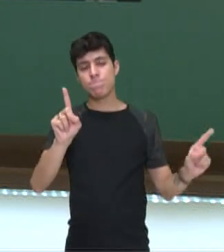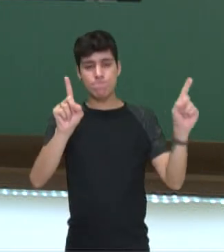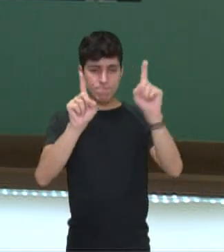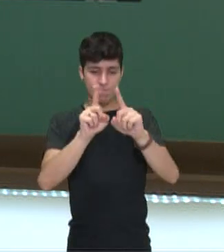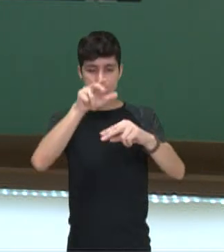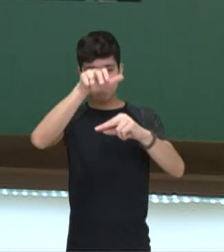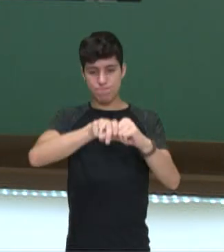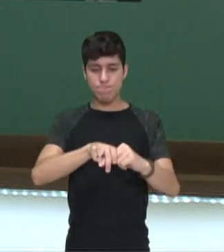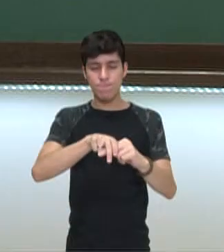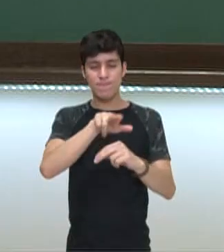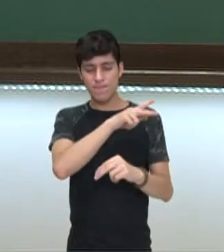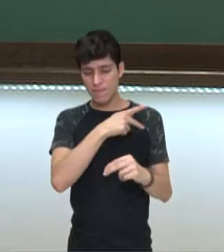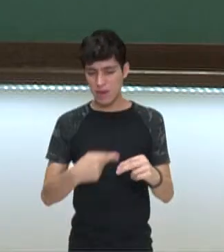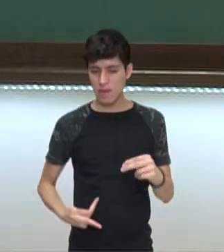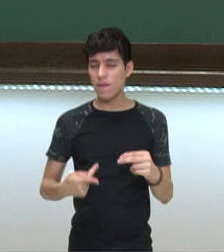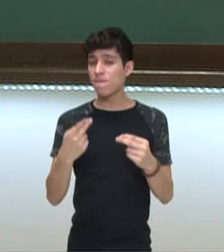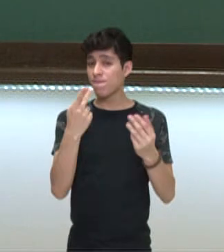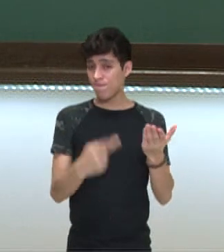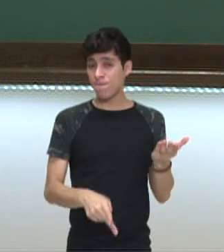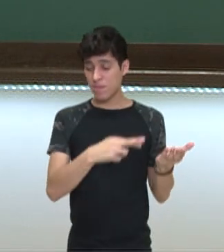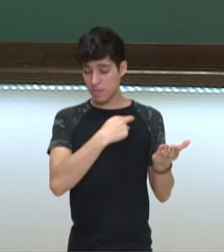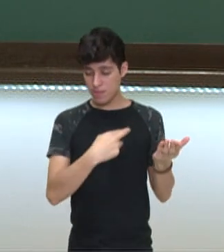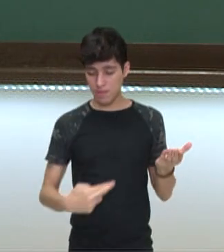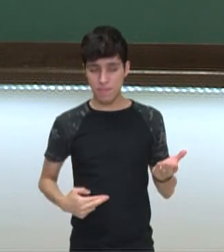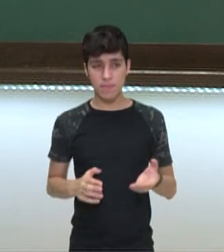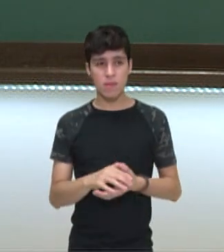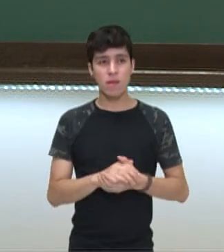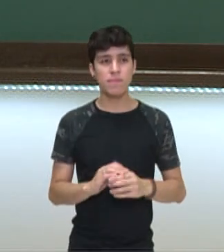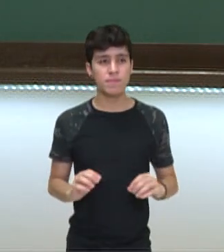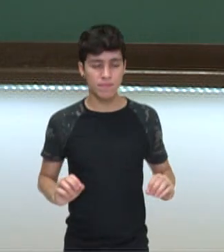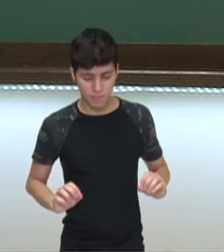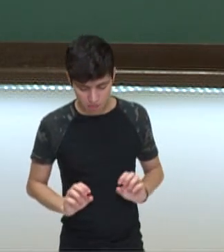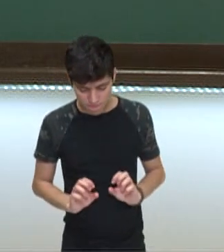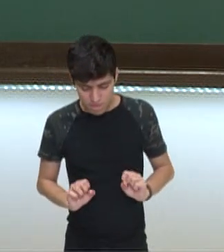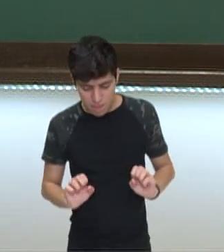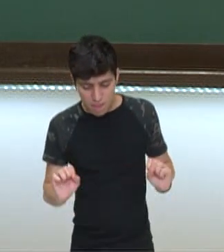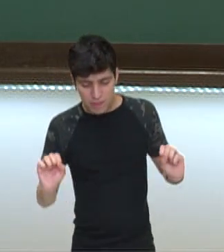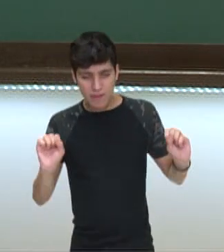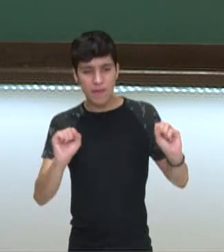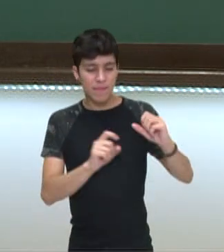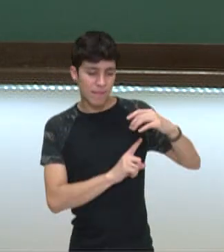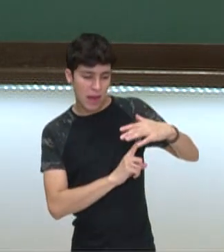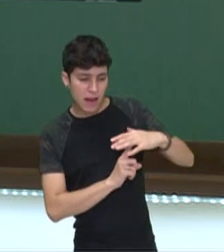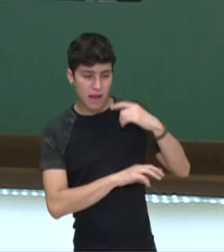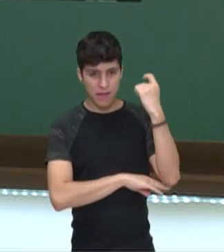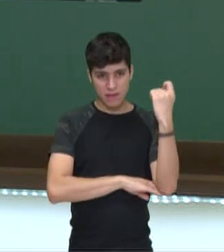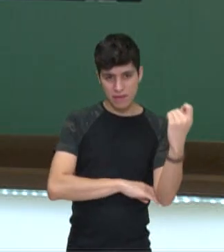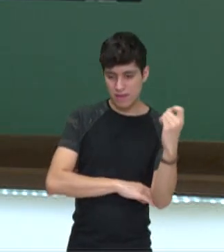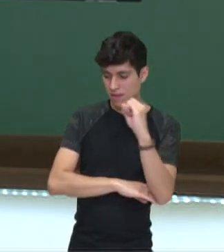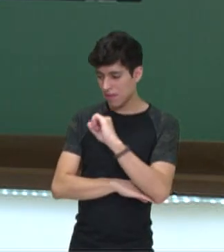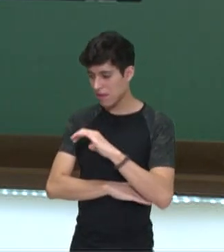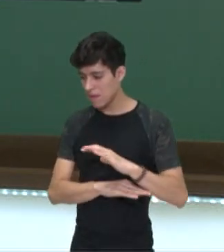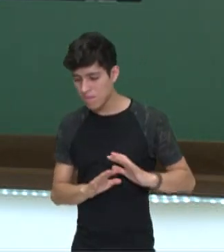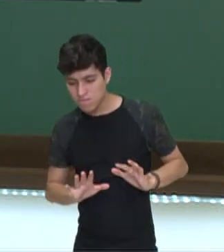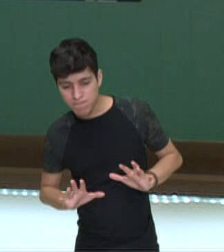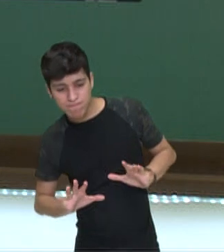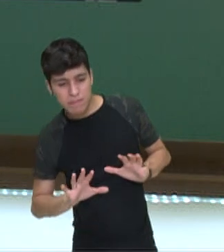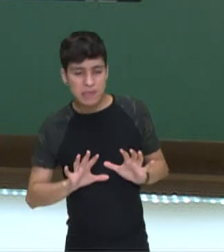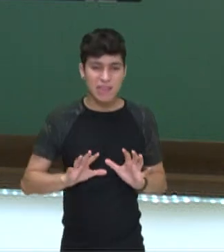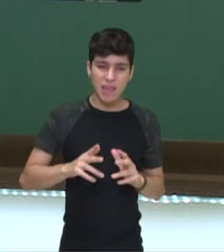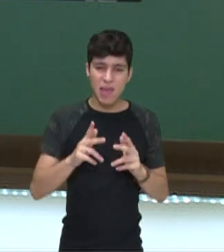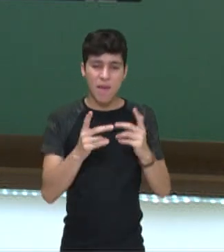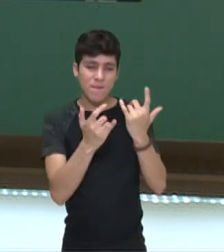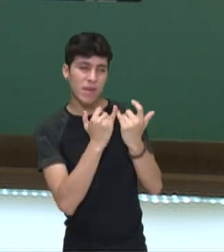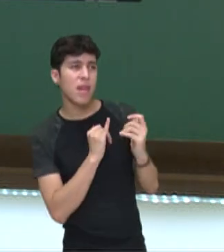de presidente da República. E embaixo você tem todos os outros estados, Paraná, Rio Grande do Sul, Santa Catarina, Bahia,